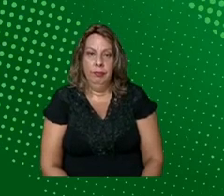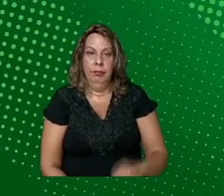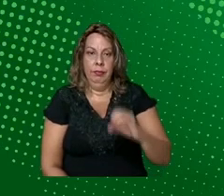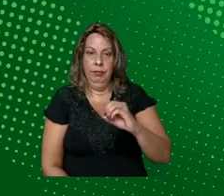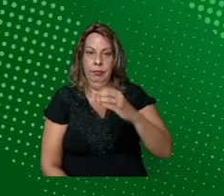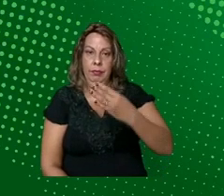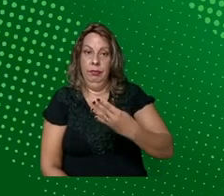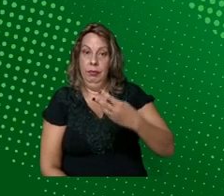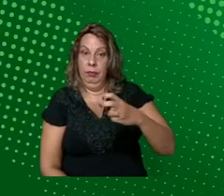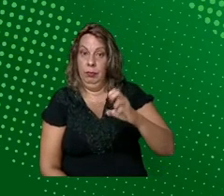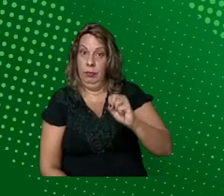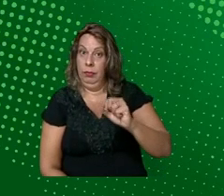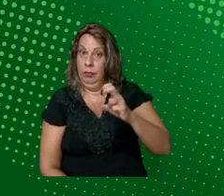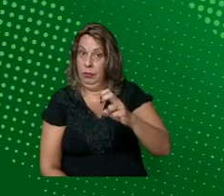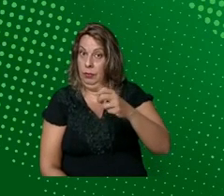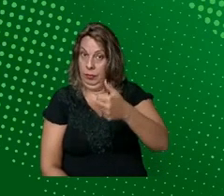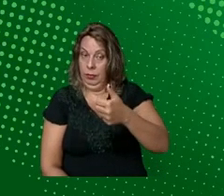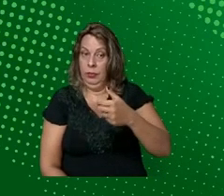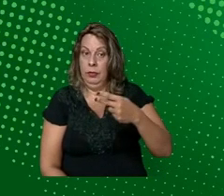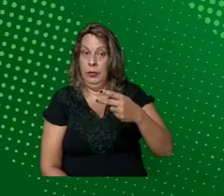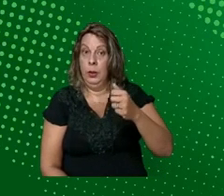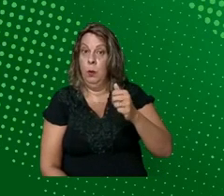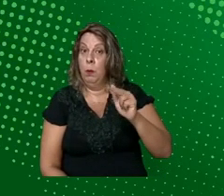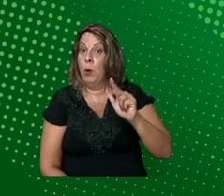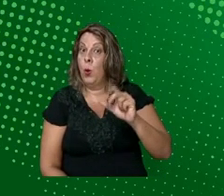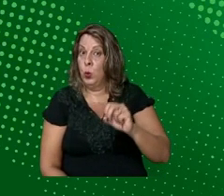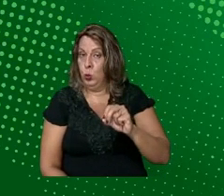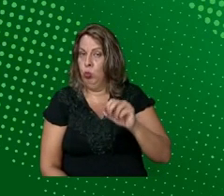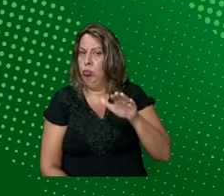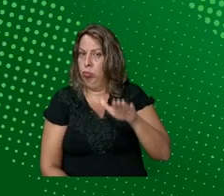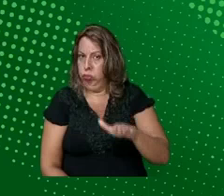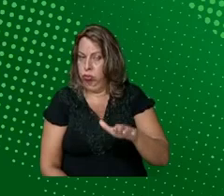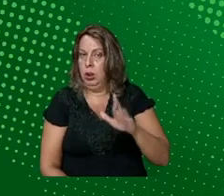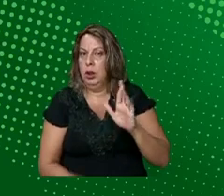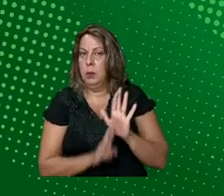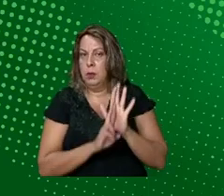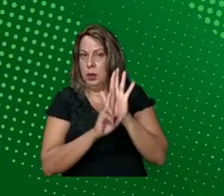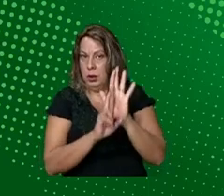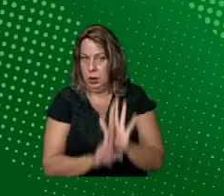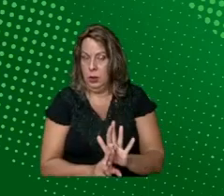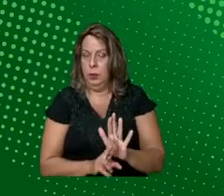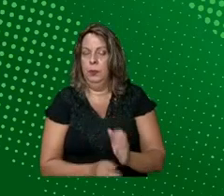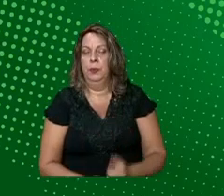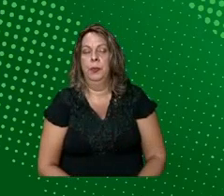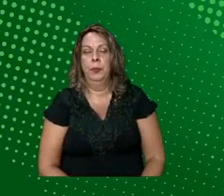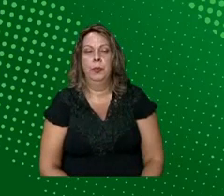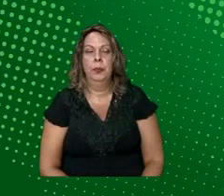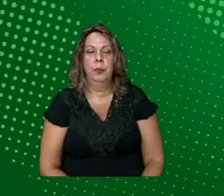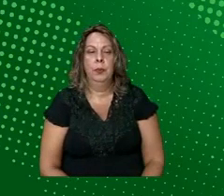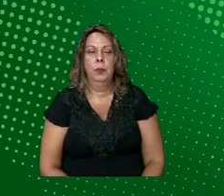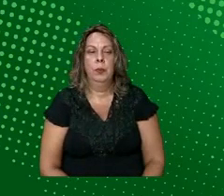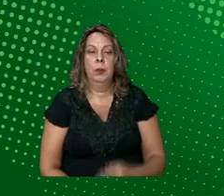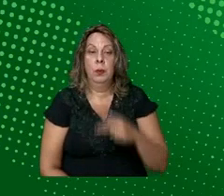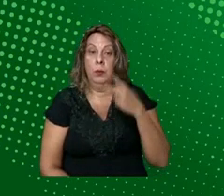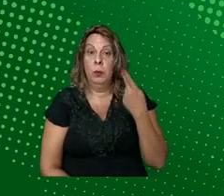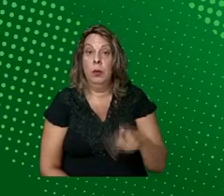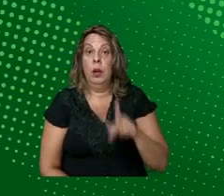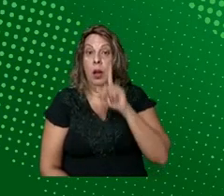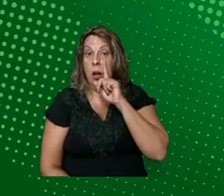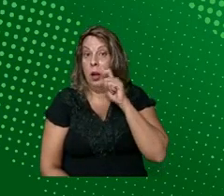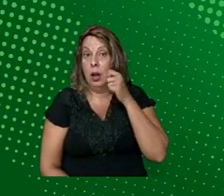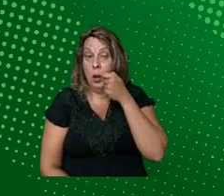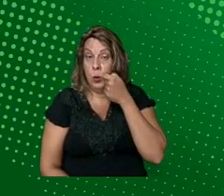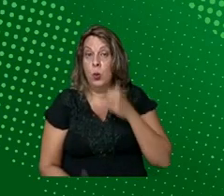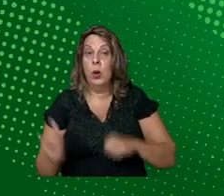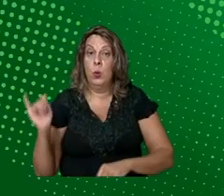domingo, 045851, Paulo de Lima, menor de idade, será representado, morador de Aracaju, no bairro Aeroporto, a promotora